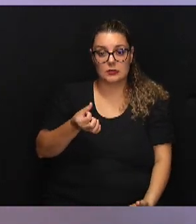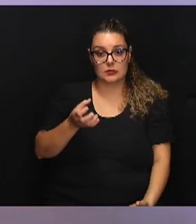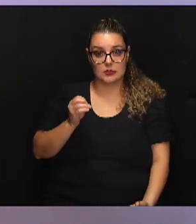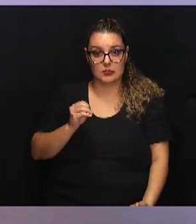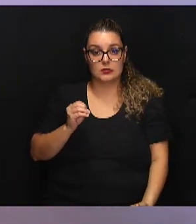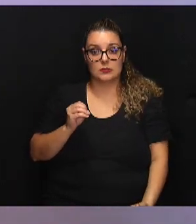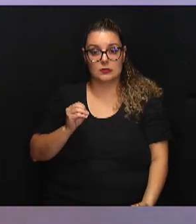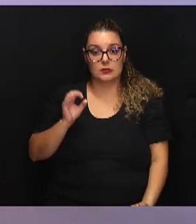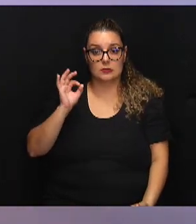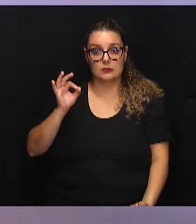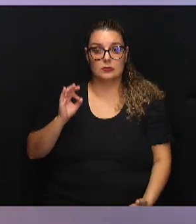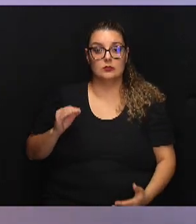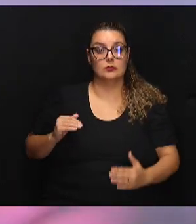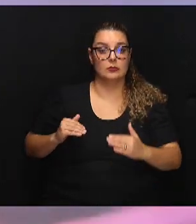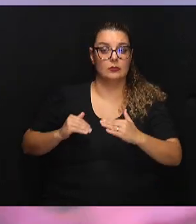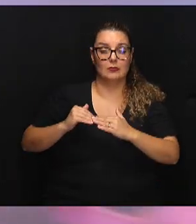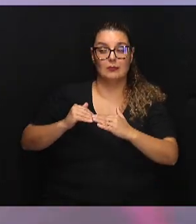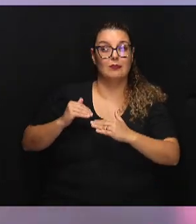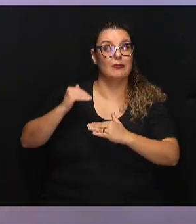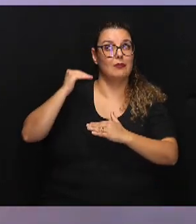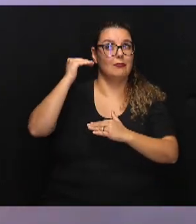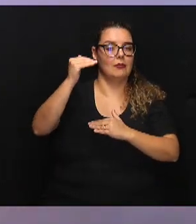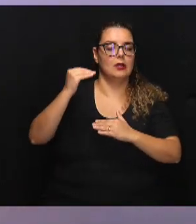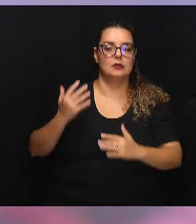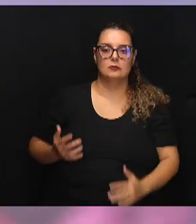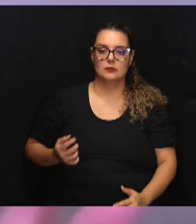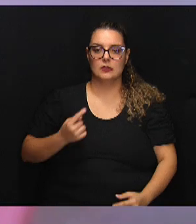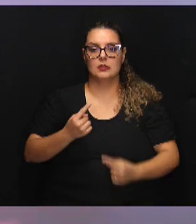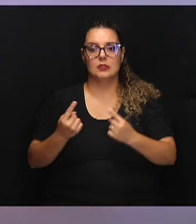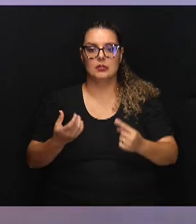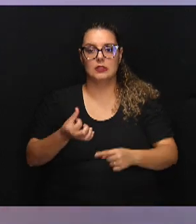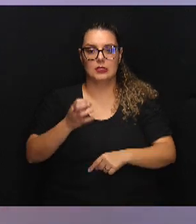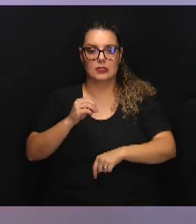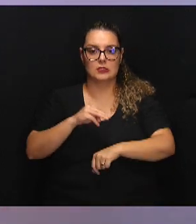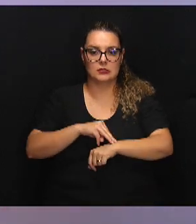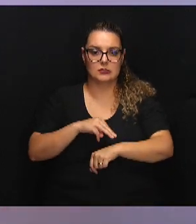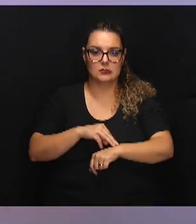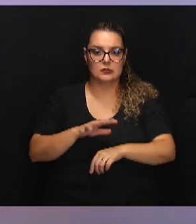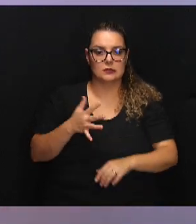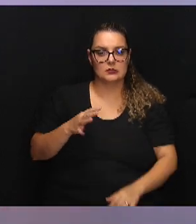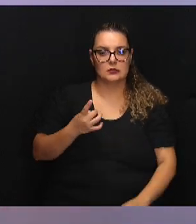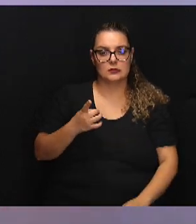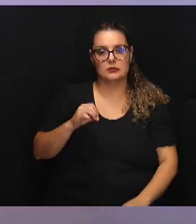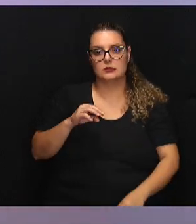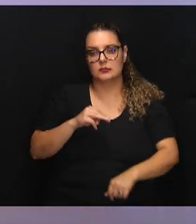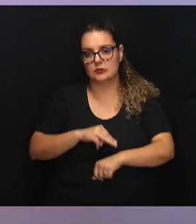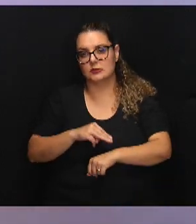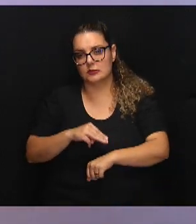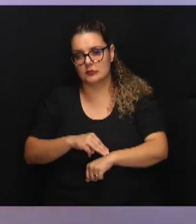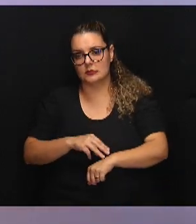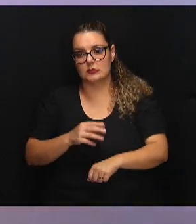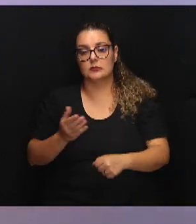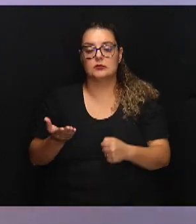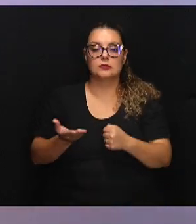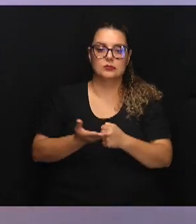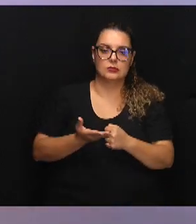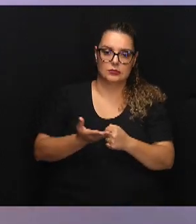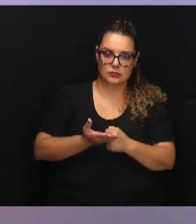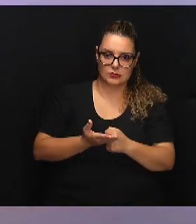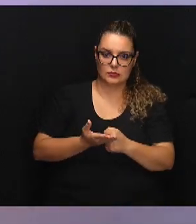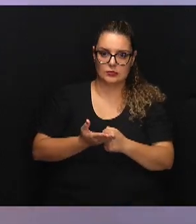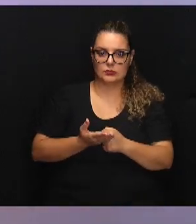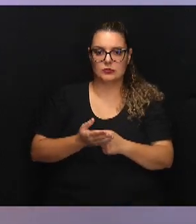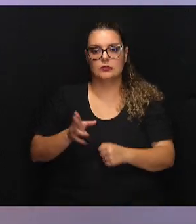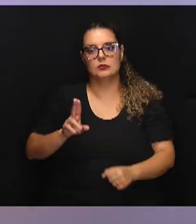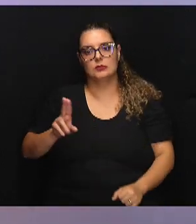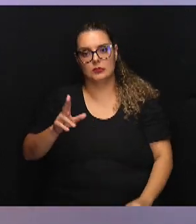volume máximo, e a cada 60 minutos, uma média de 10 minutos de intervalo entre o